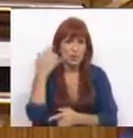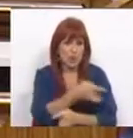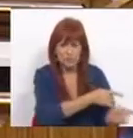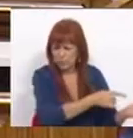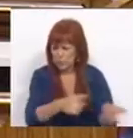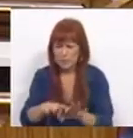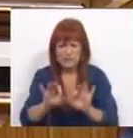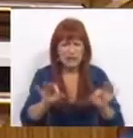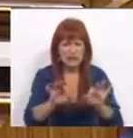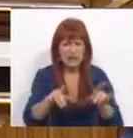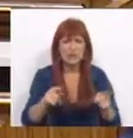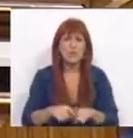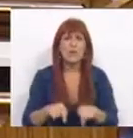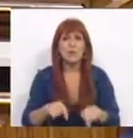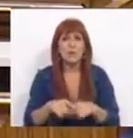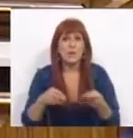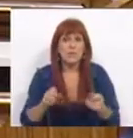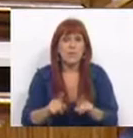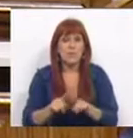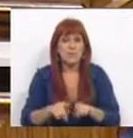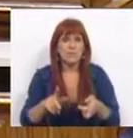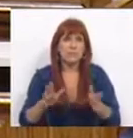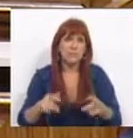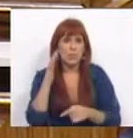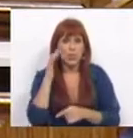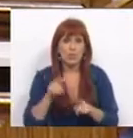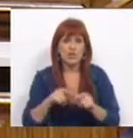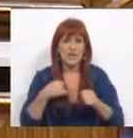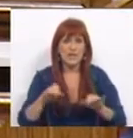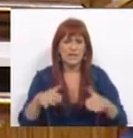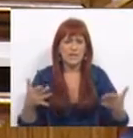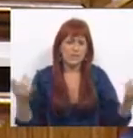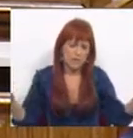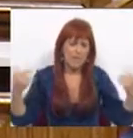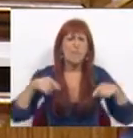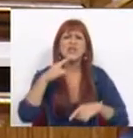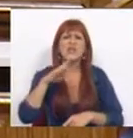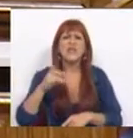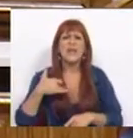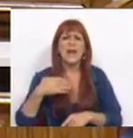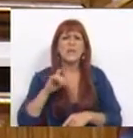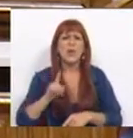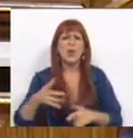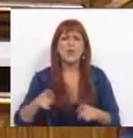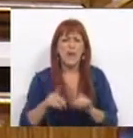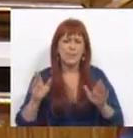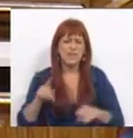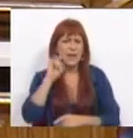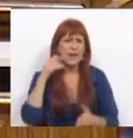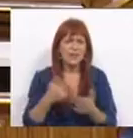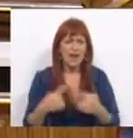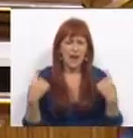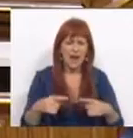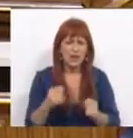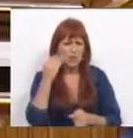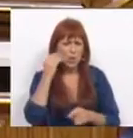as iniciativas e, portanto, dispensa-me até de ter que citar o número da iniciativa. Mas diz o CDS que importa garantir a